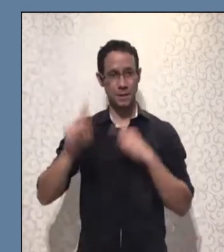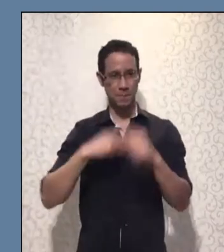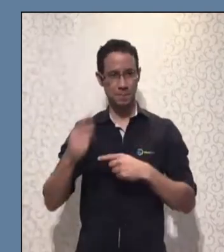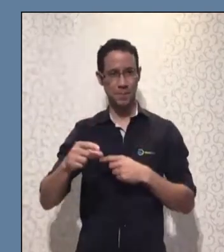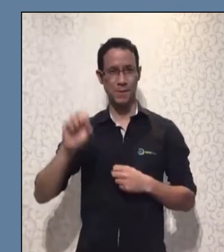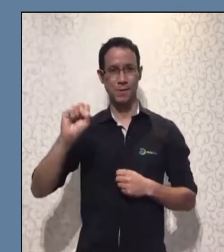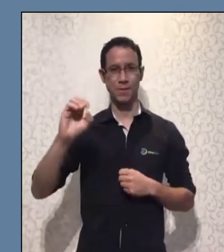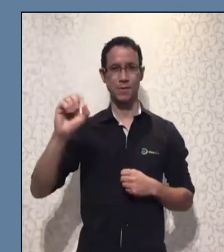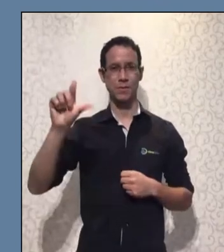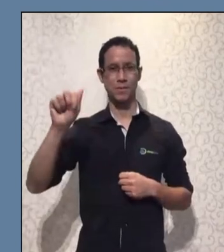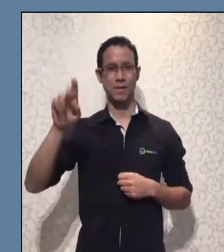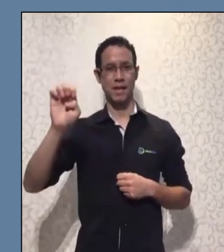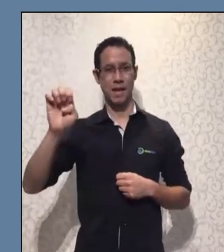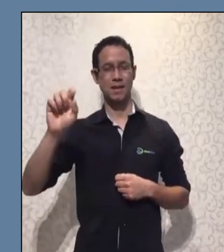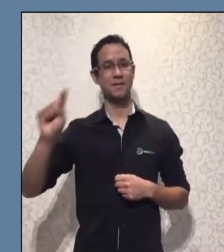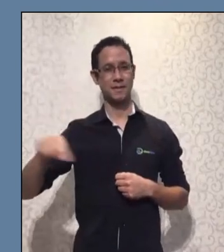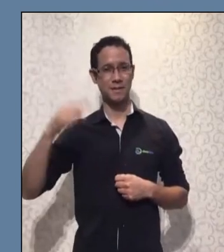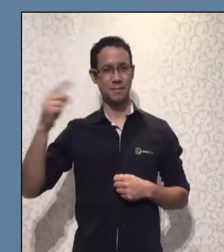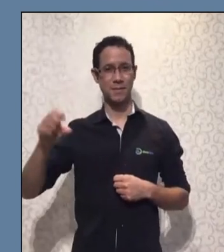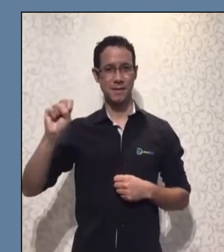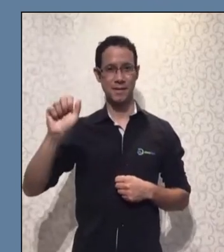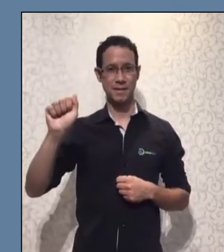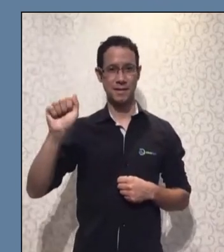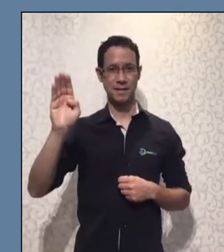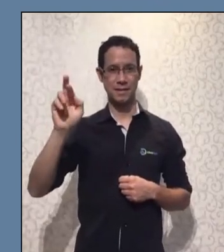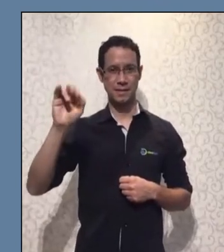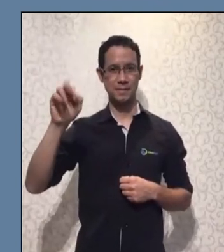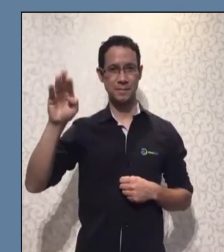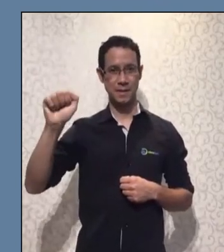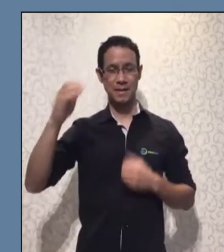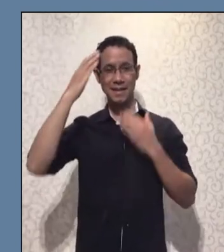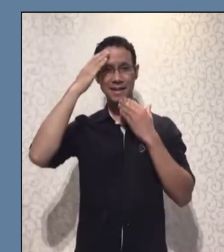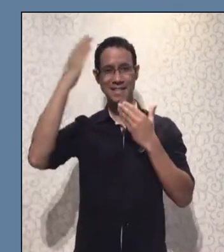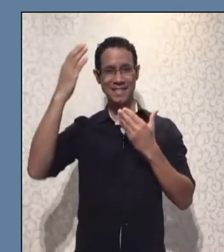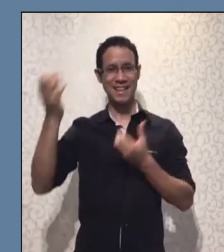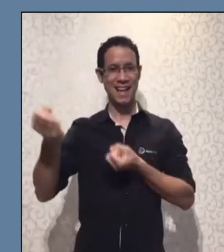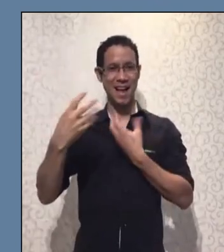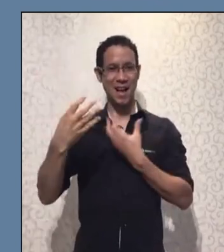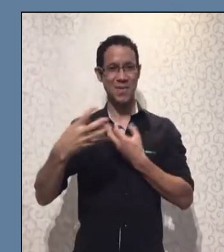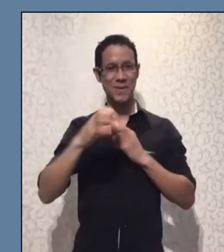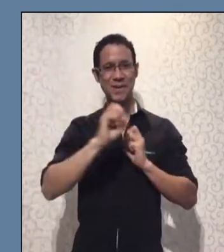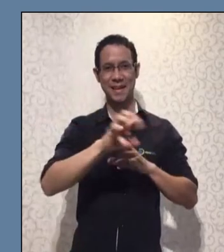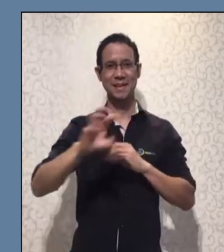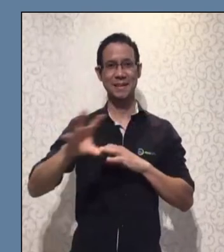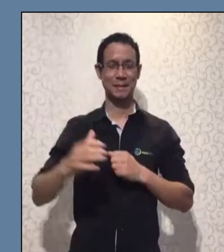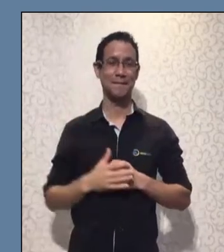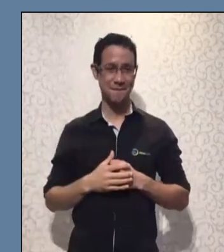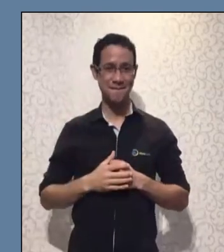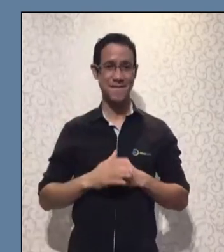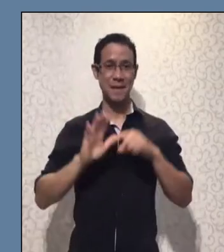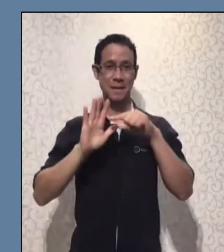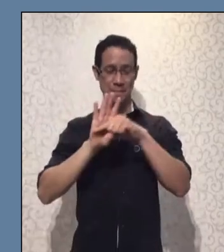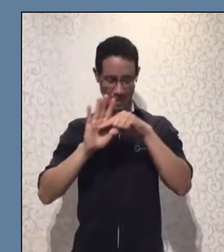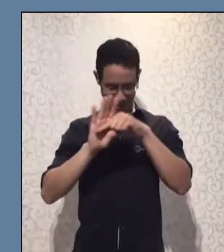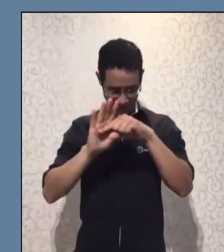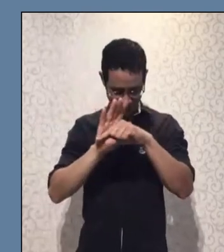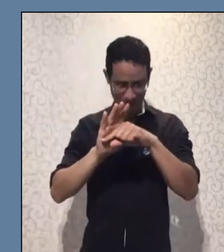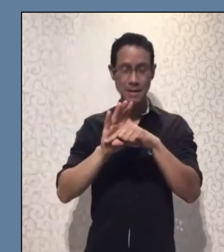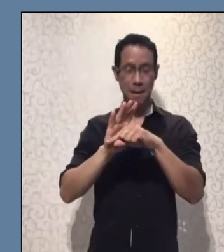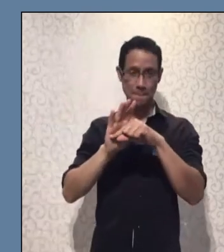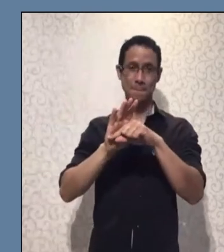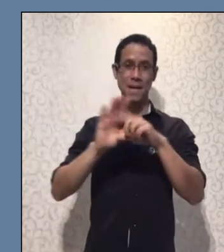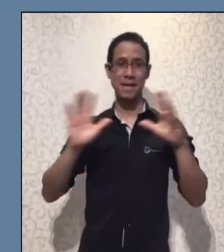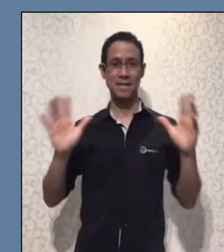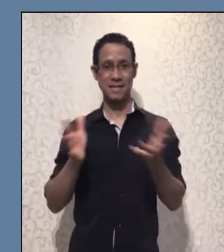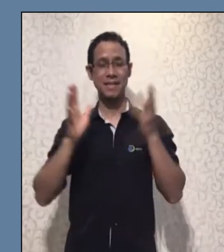já agradecendo demais aqui a aula, né, de pesquisa, de incentivo aos